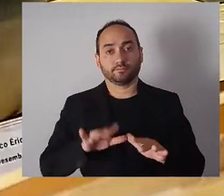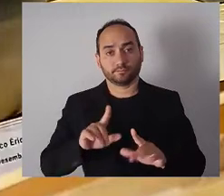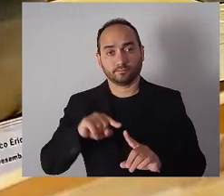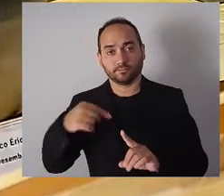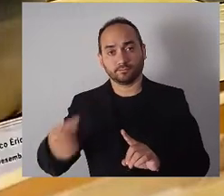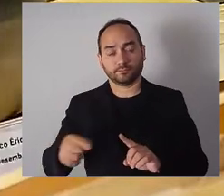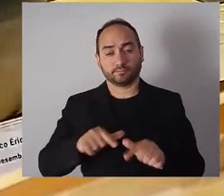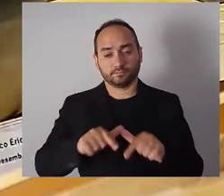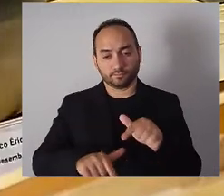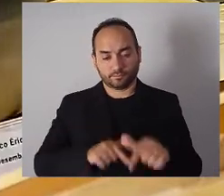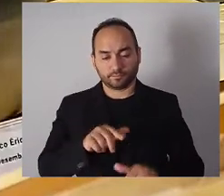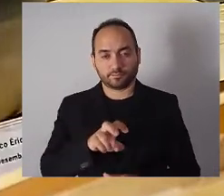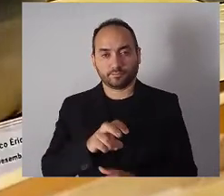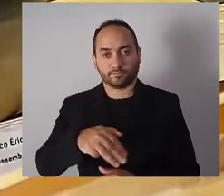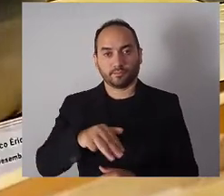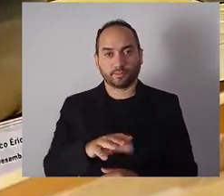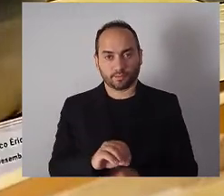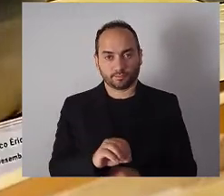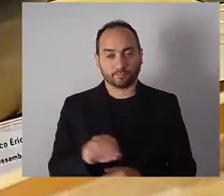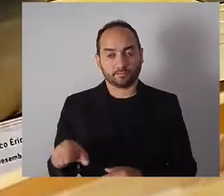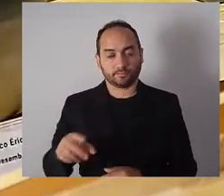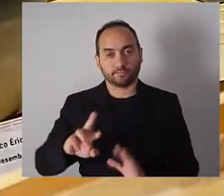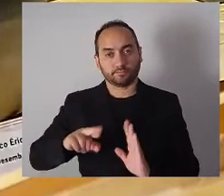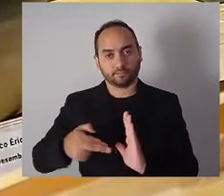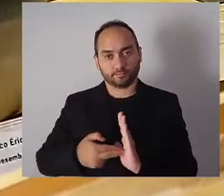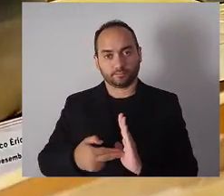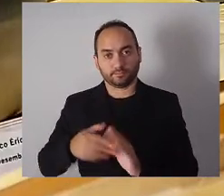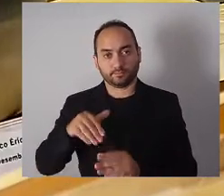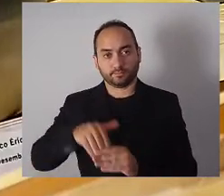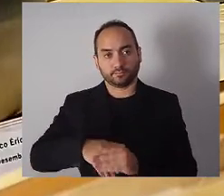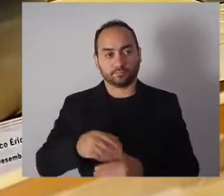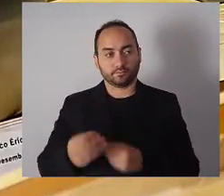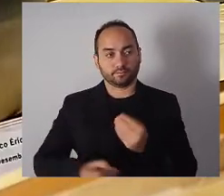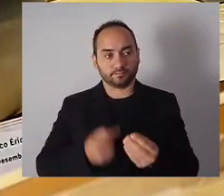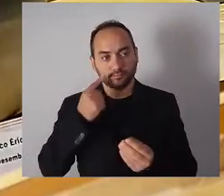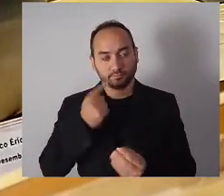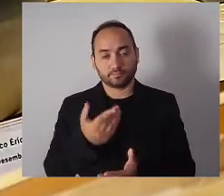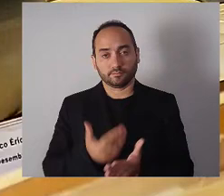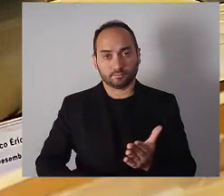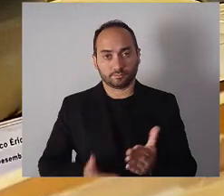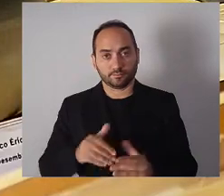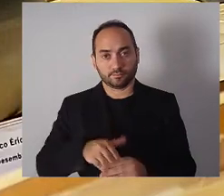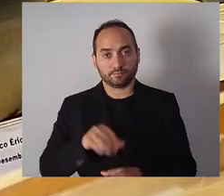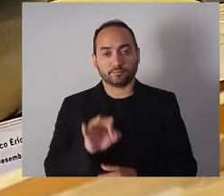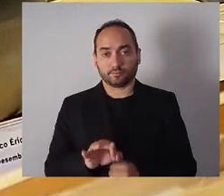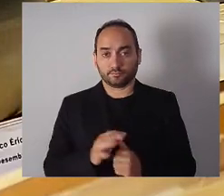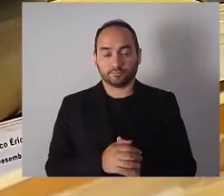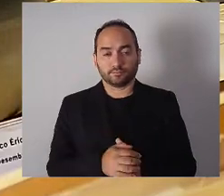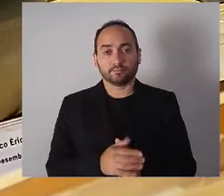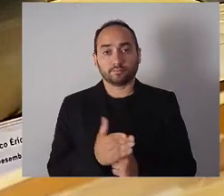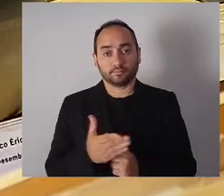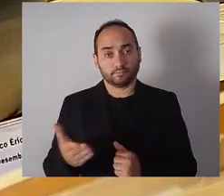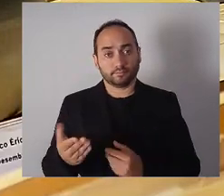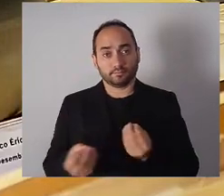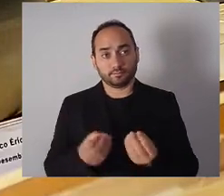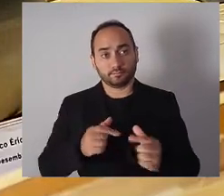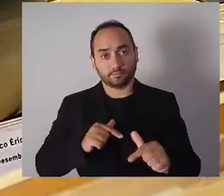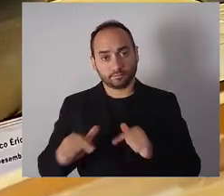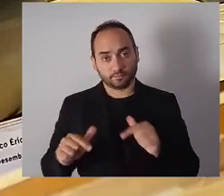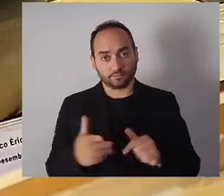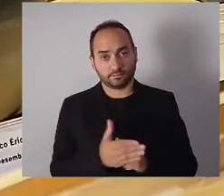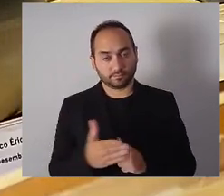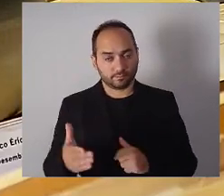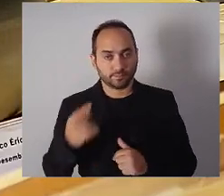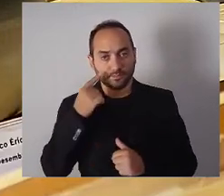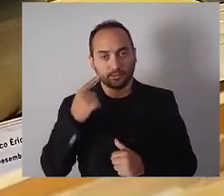de março, o nobre relator votou pela improcedência da ação de perda de cargo eletivo. Na ocasião, pedi vista dos autos para